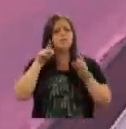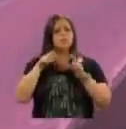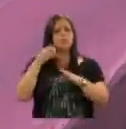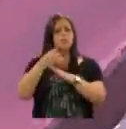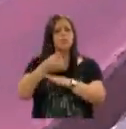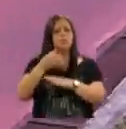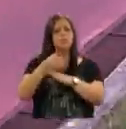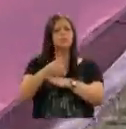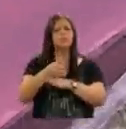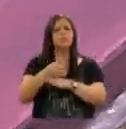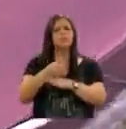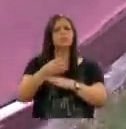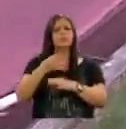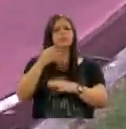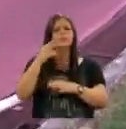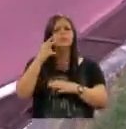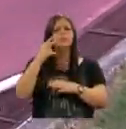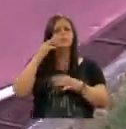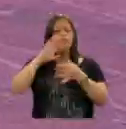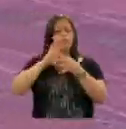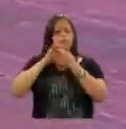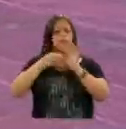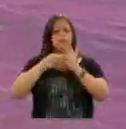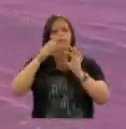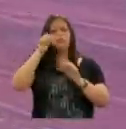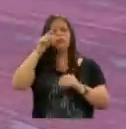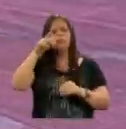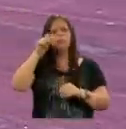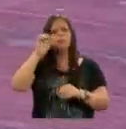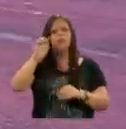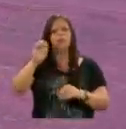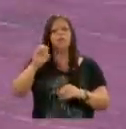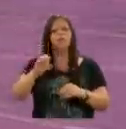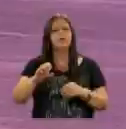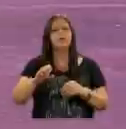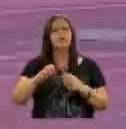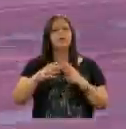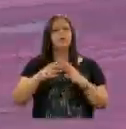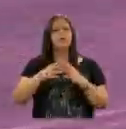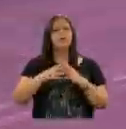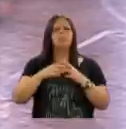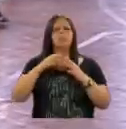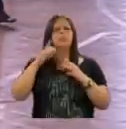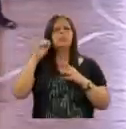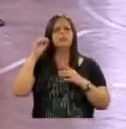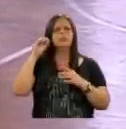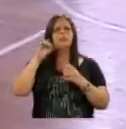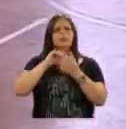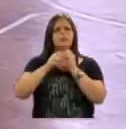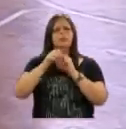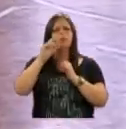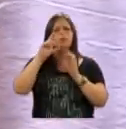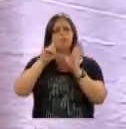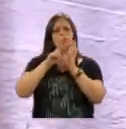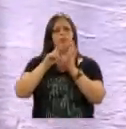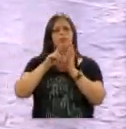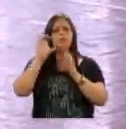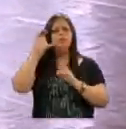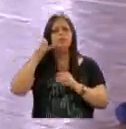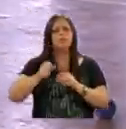da 20ª edição das olimpíadas da paz no complexo esportivo da ulbra em canoas realizada a cada três